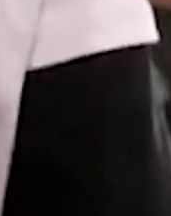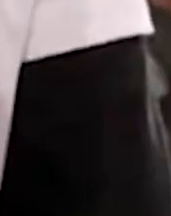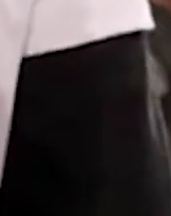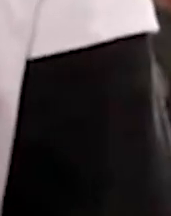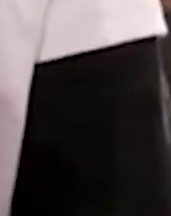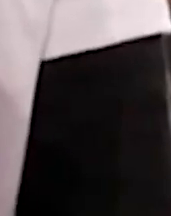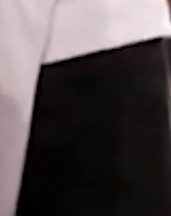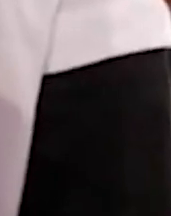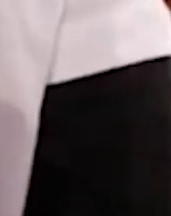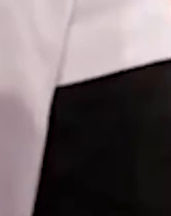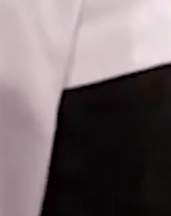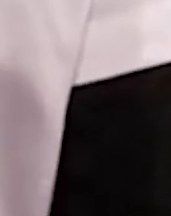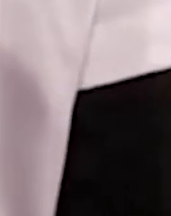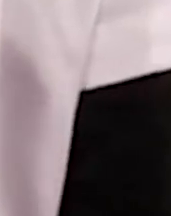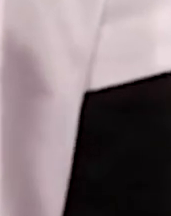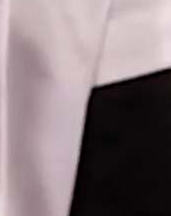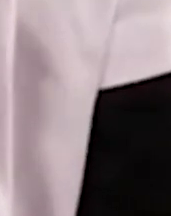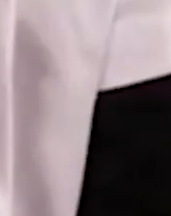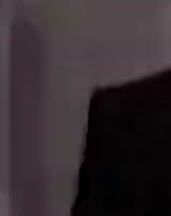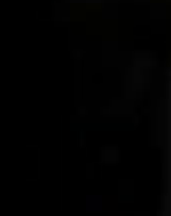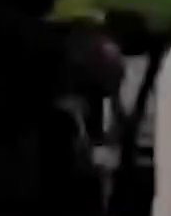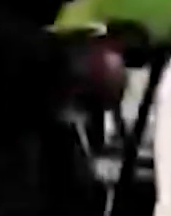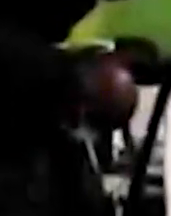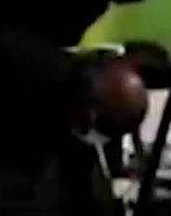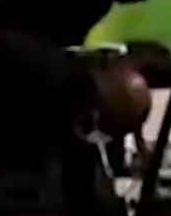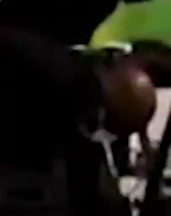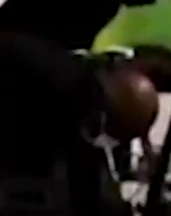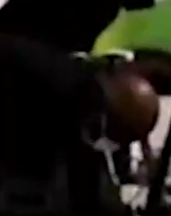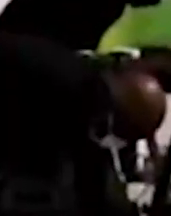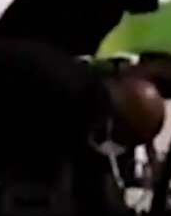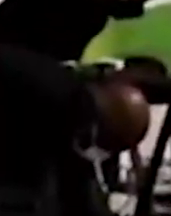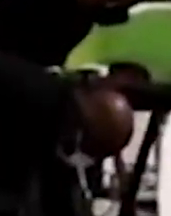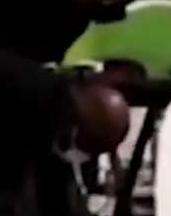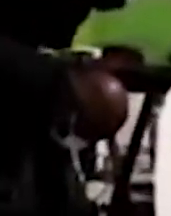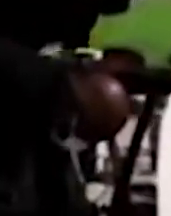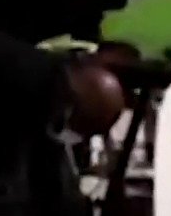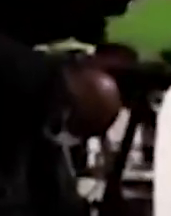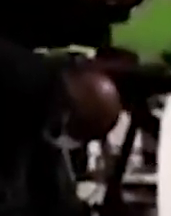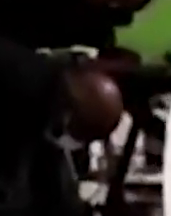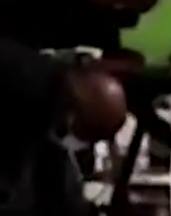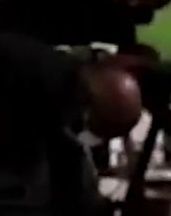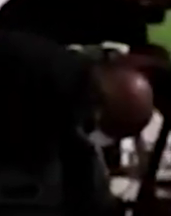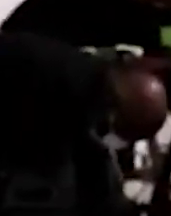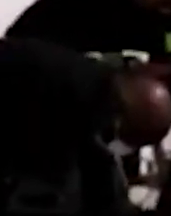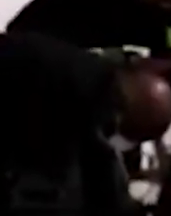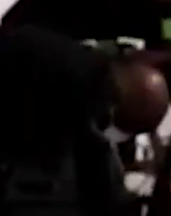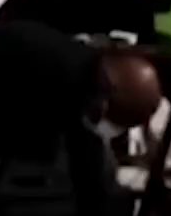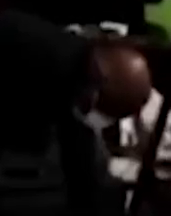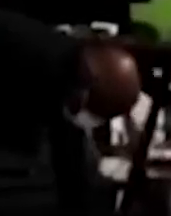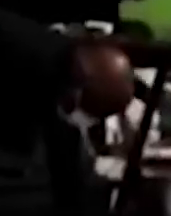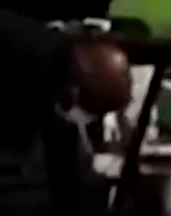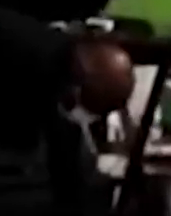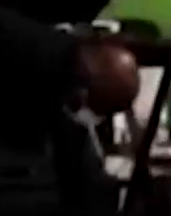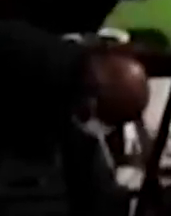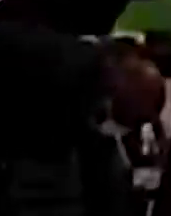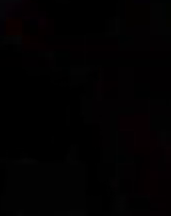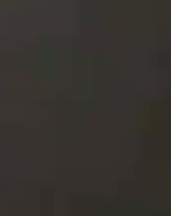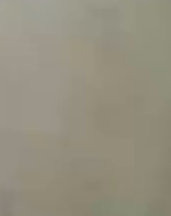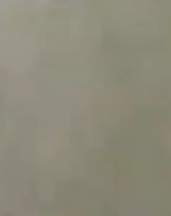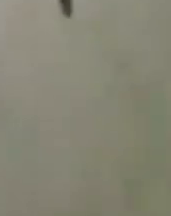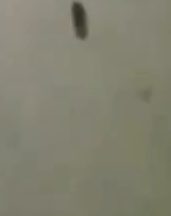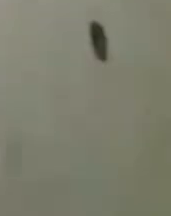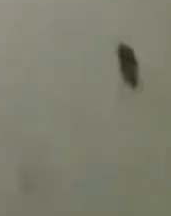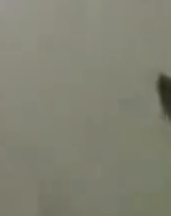O Grupo Universal Socioeducativo tem essa proposta: levar uma palavra de fé para quem se encontra sem direção.